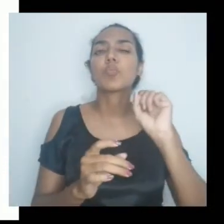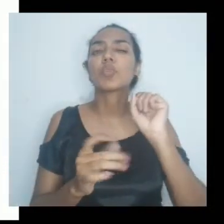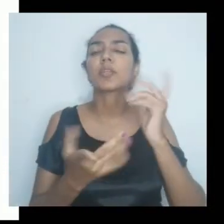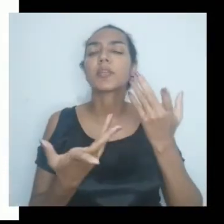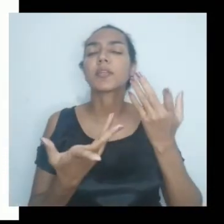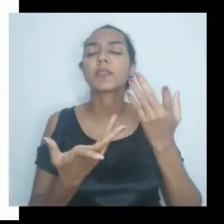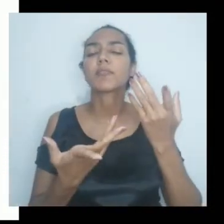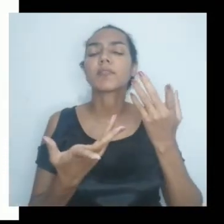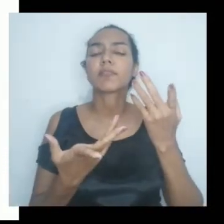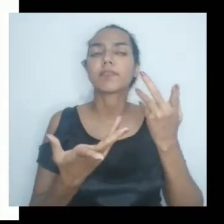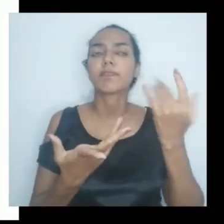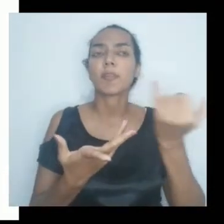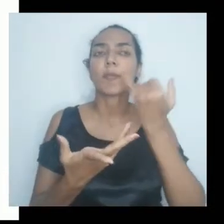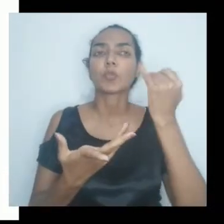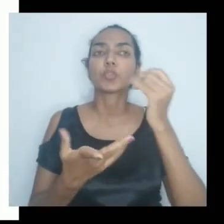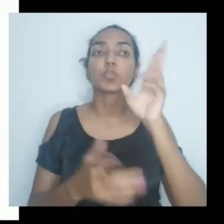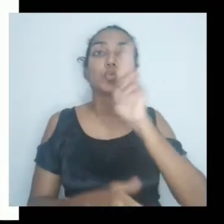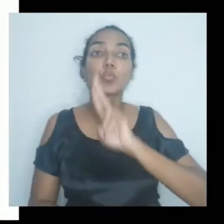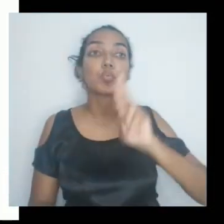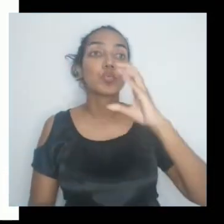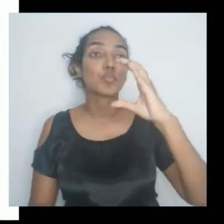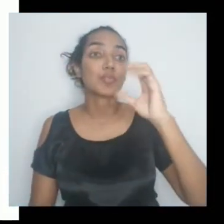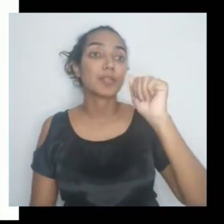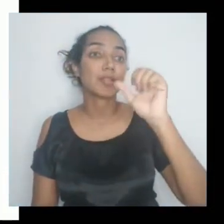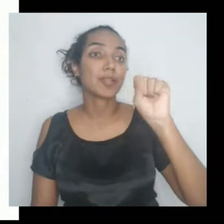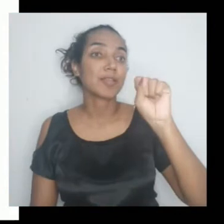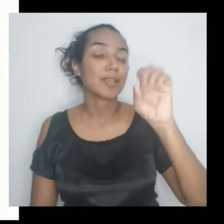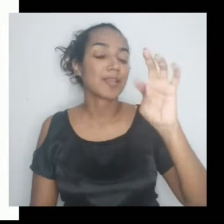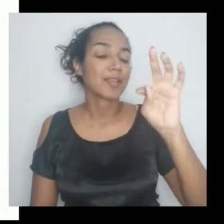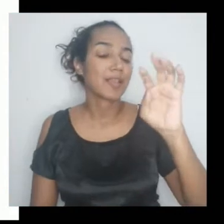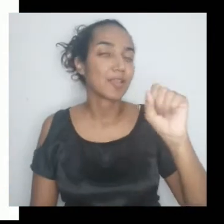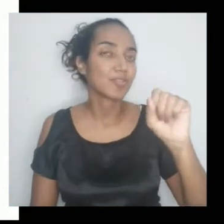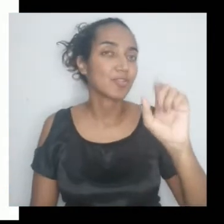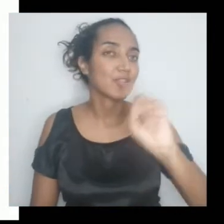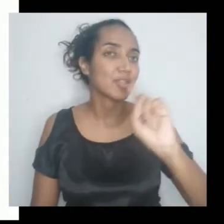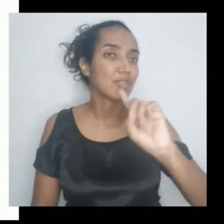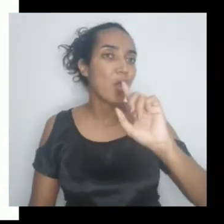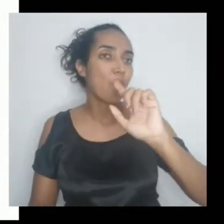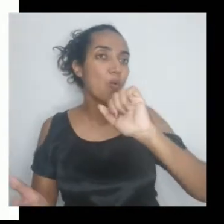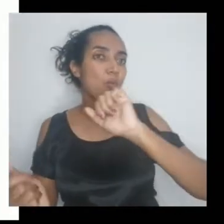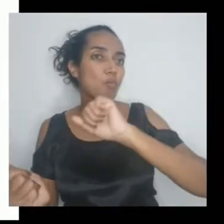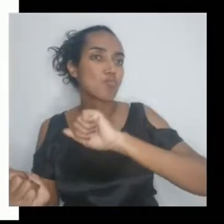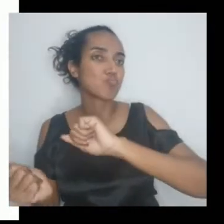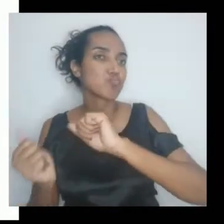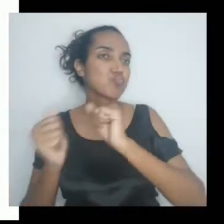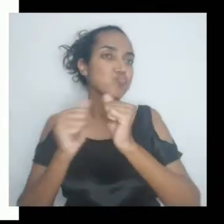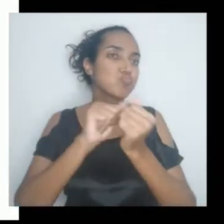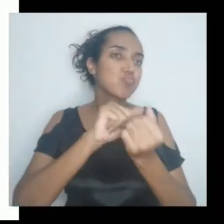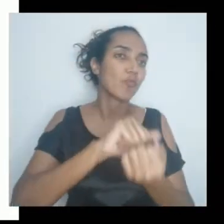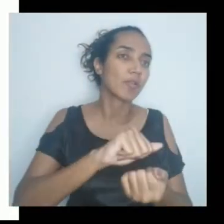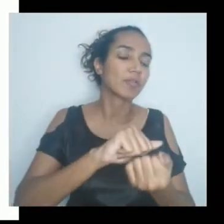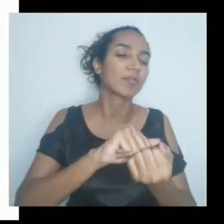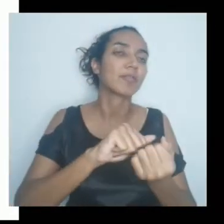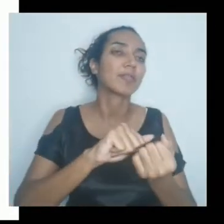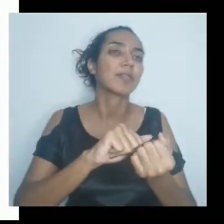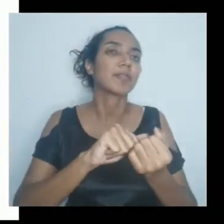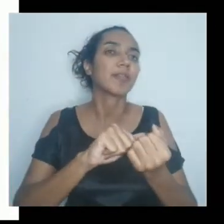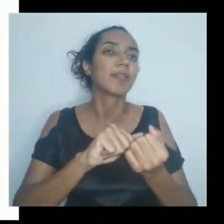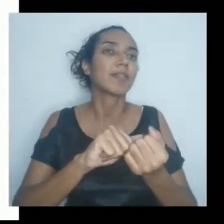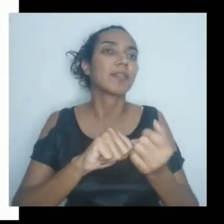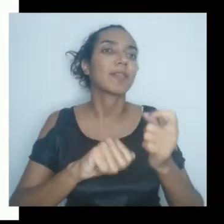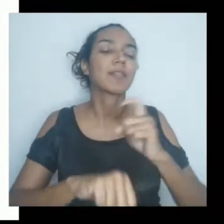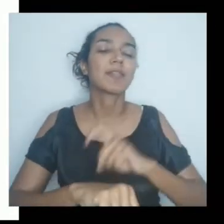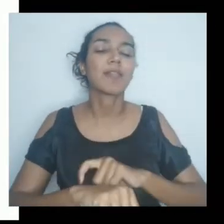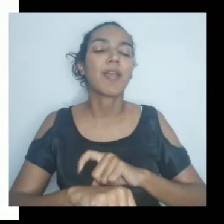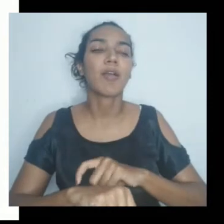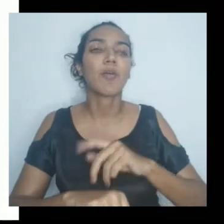não converte tipo na passagem de parâmetros. Então lembrem bem disso. Cuidado para não ter um erro de compilação sem saber o